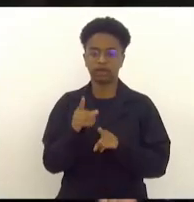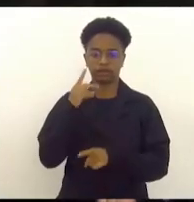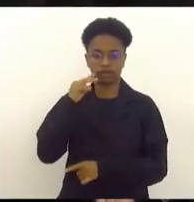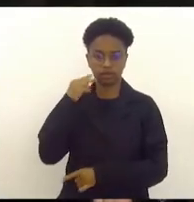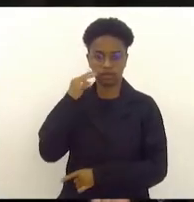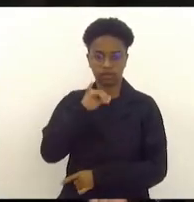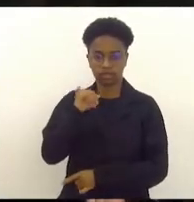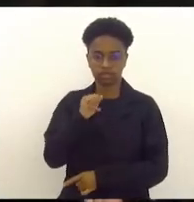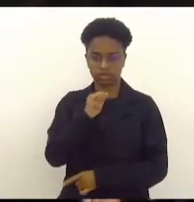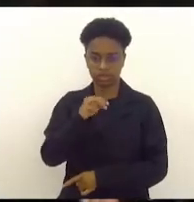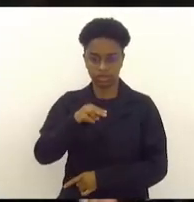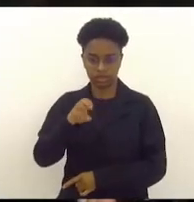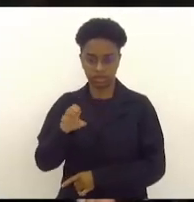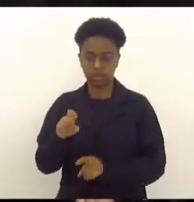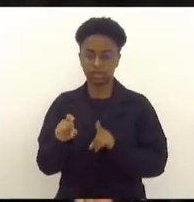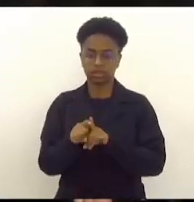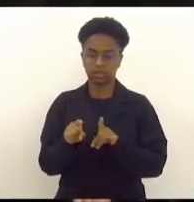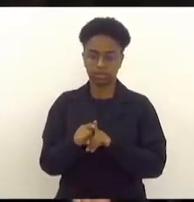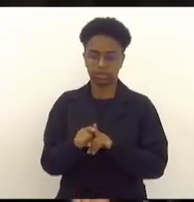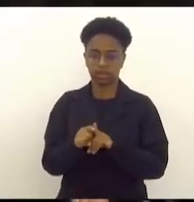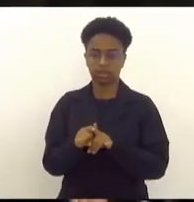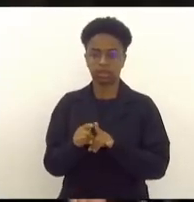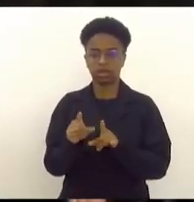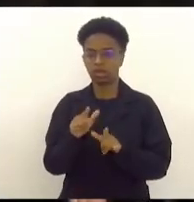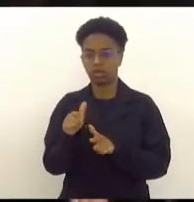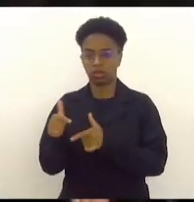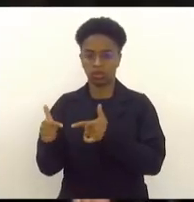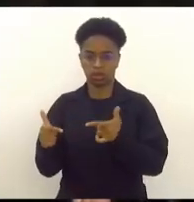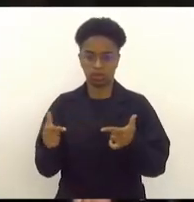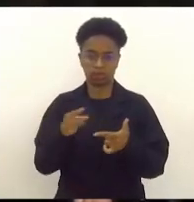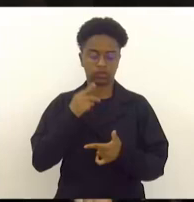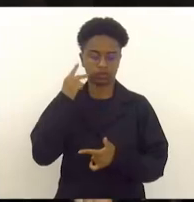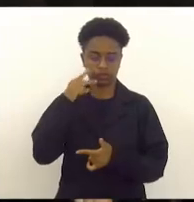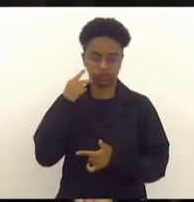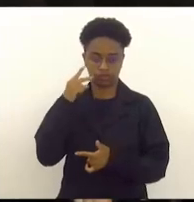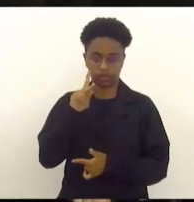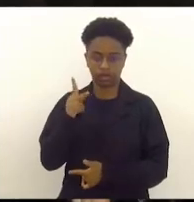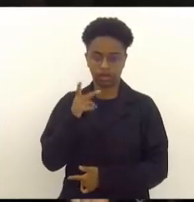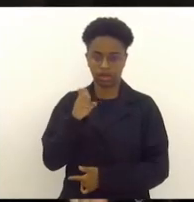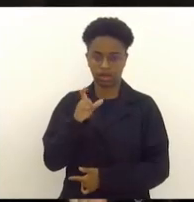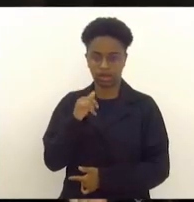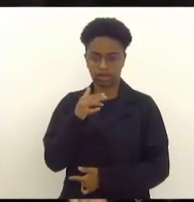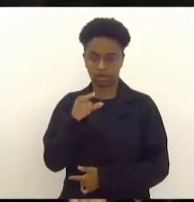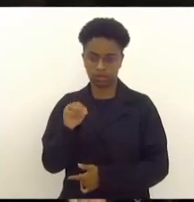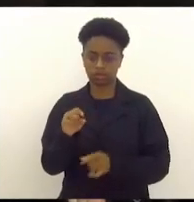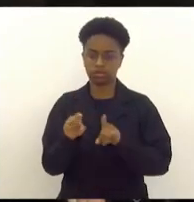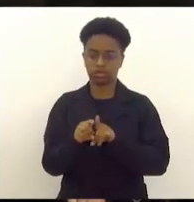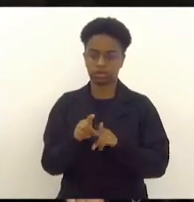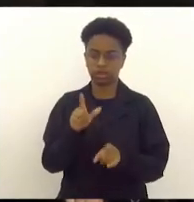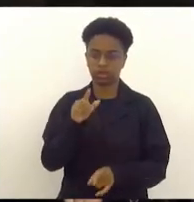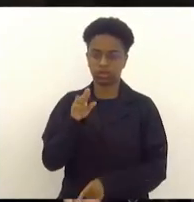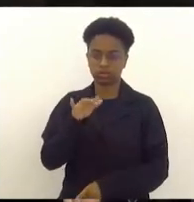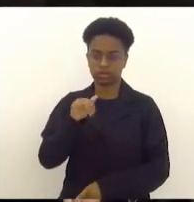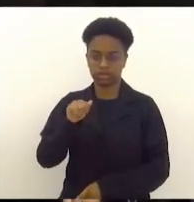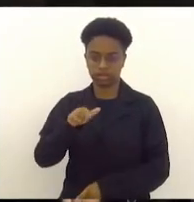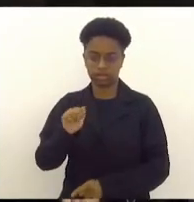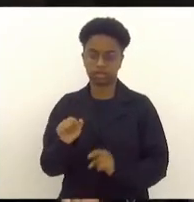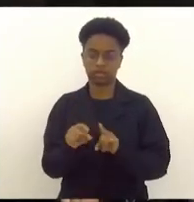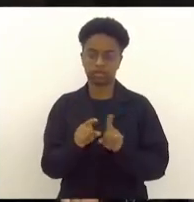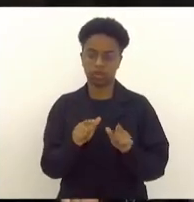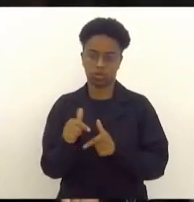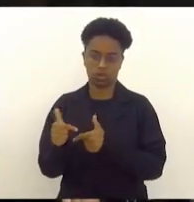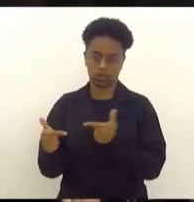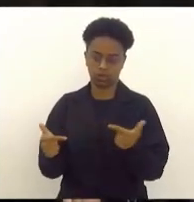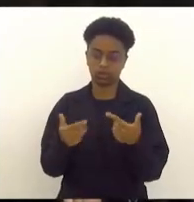Jane Veiga Tite Brasil Vereador Helinho Luciana Valverde dentre outros falando